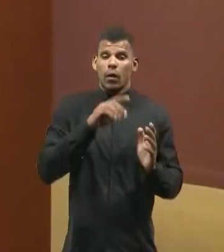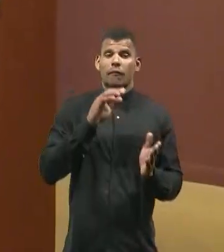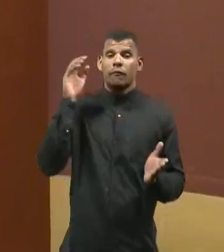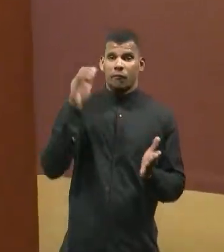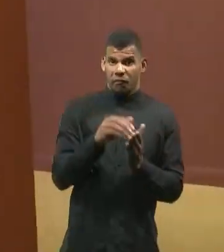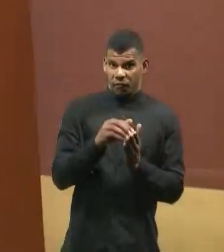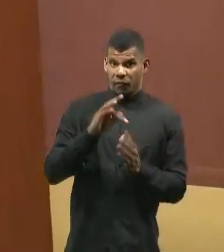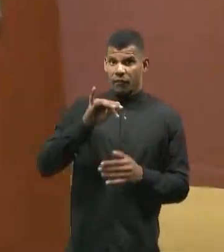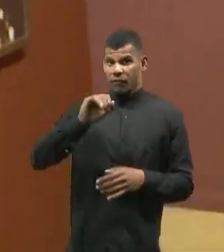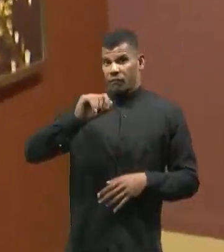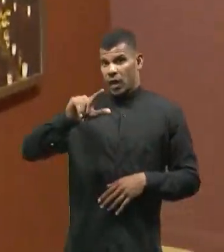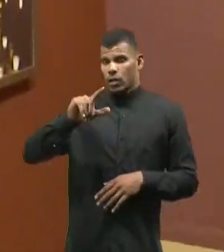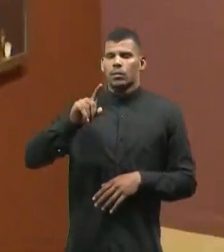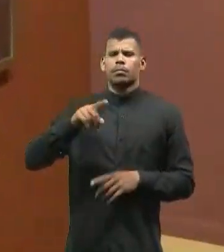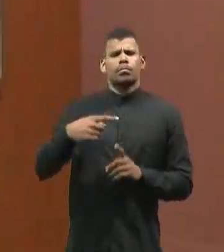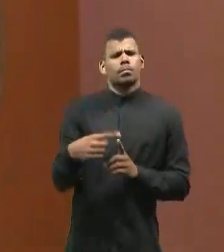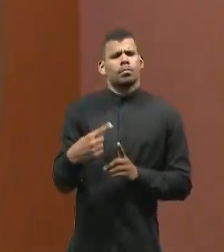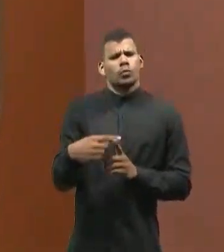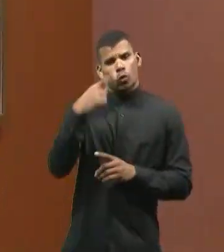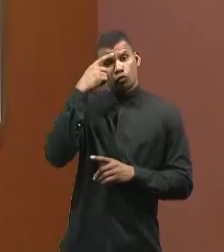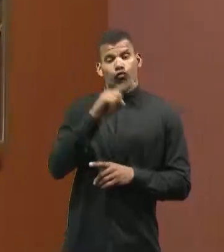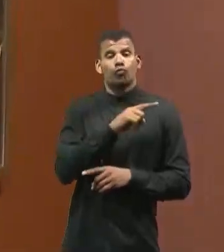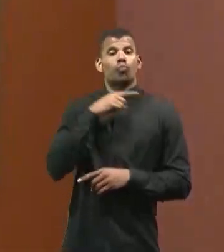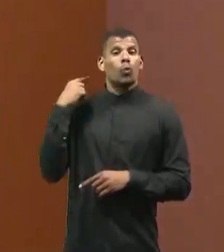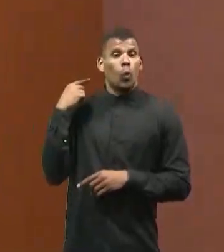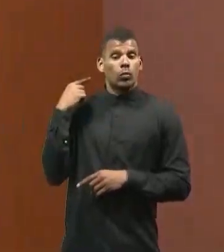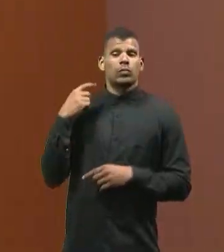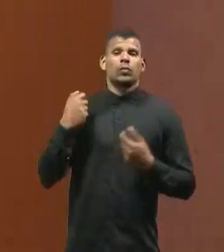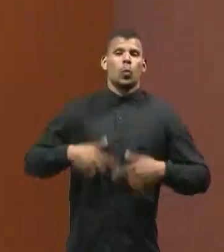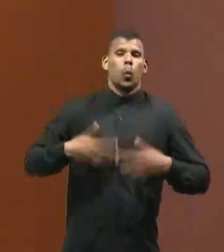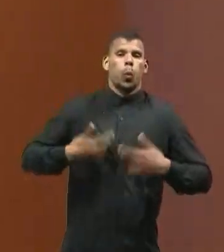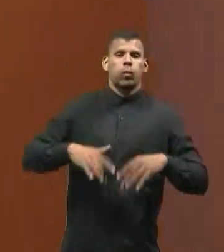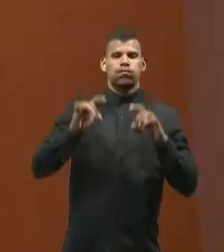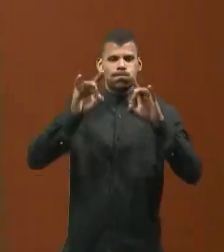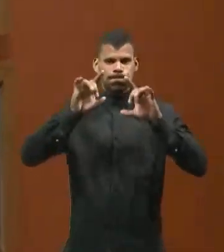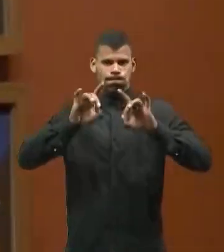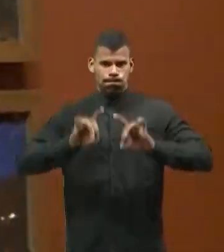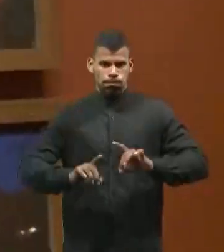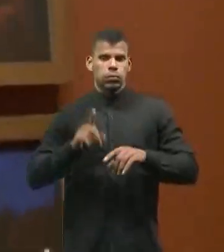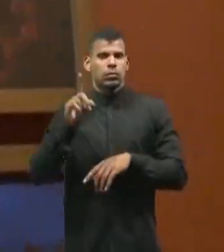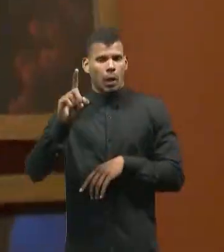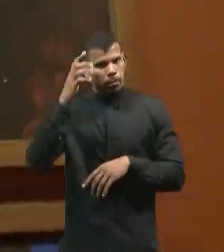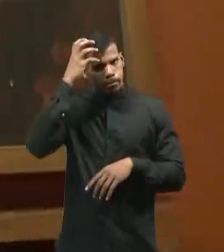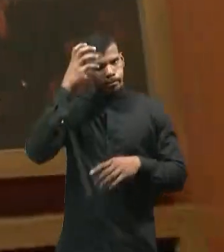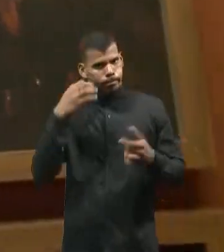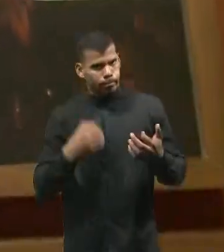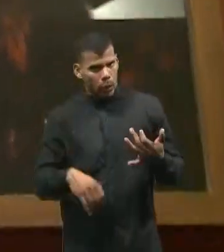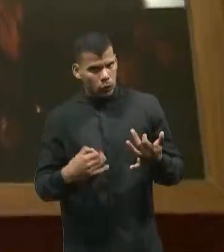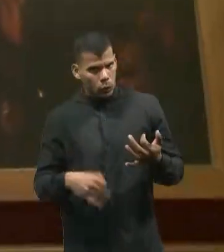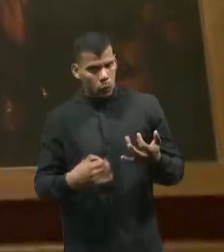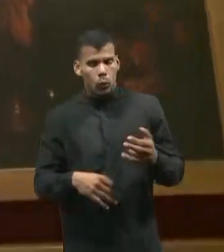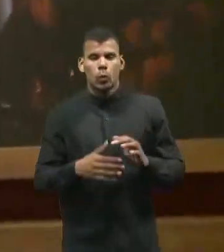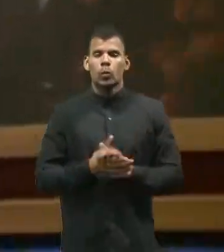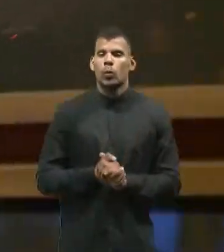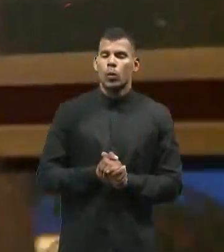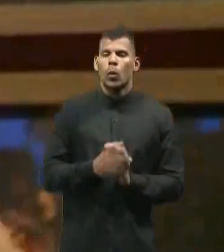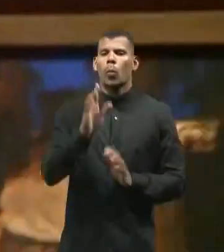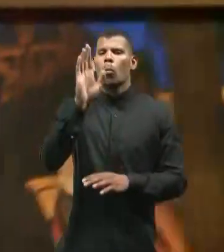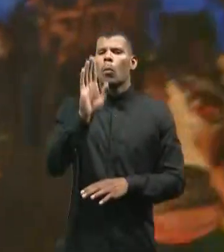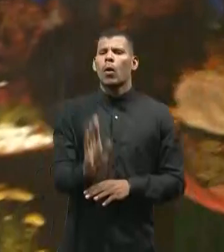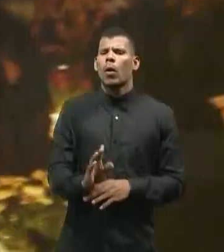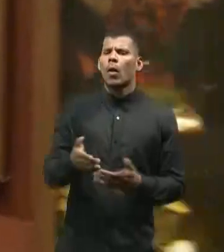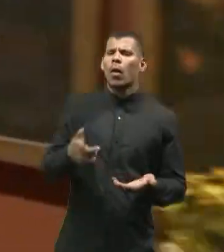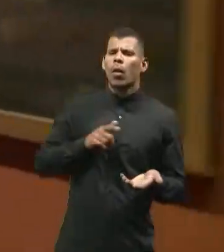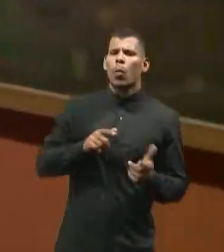fim da vida, com o Dia dos Mortos, né? É uma celebração muito específica no México, porque no Brasil a gente tem